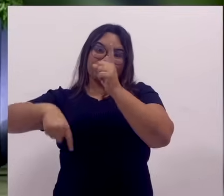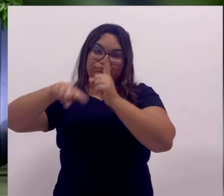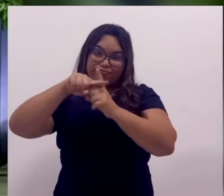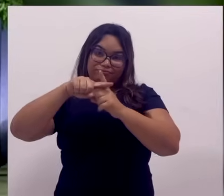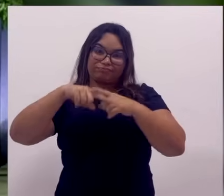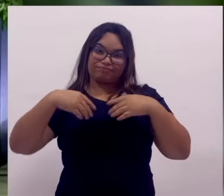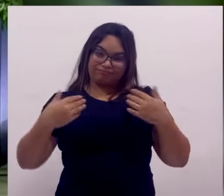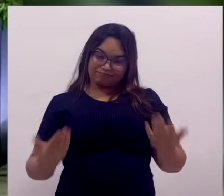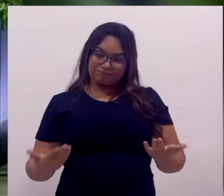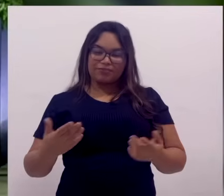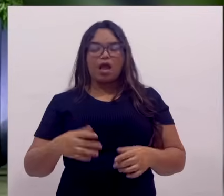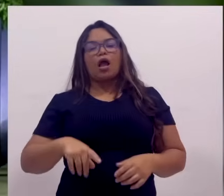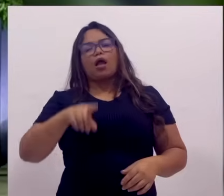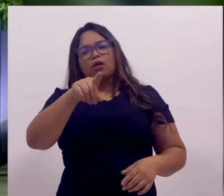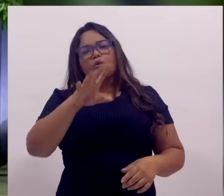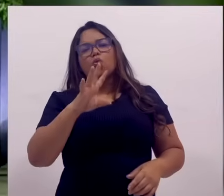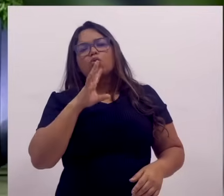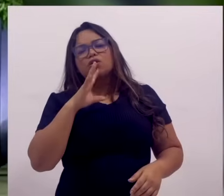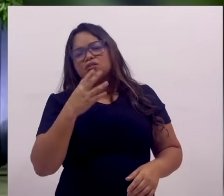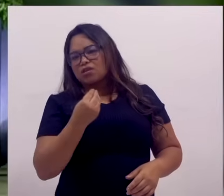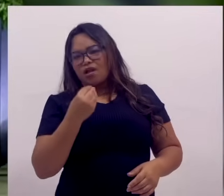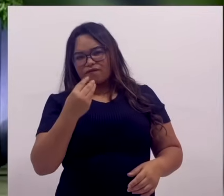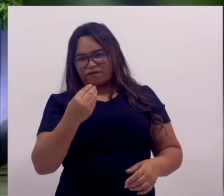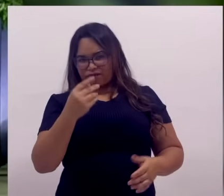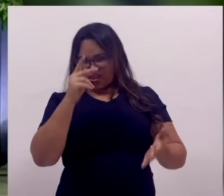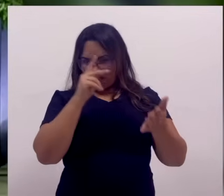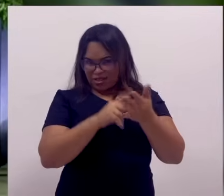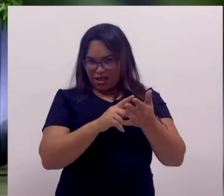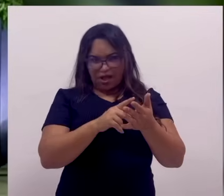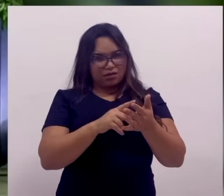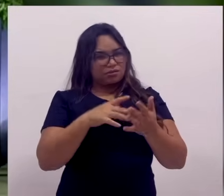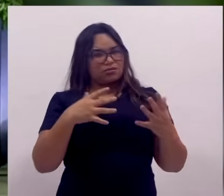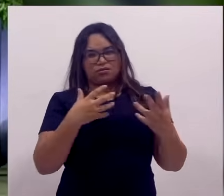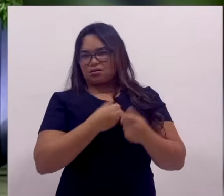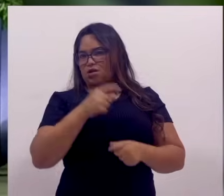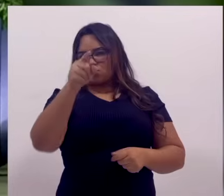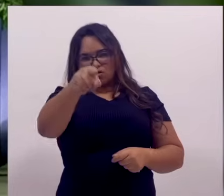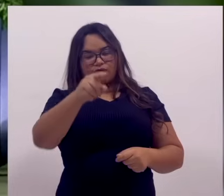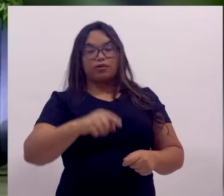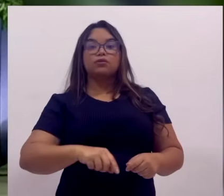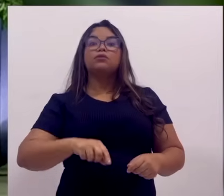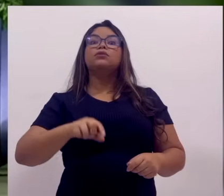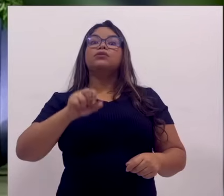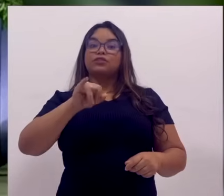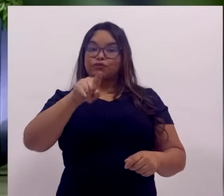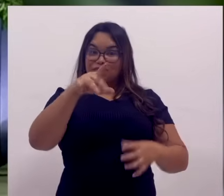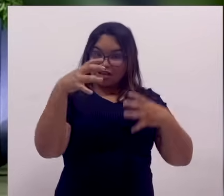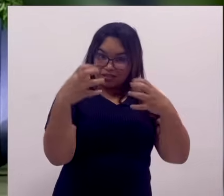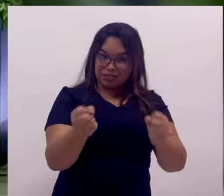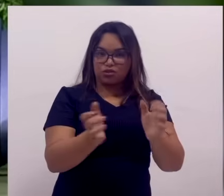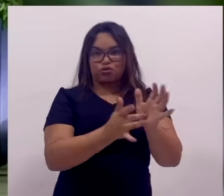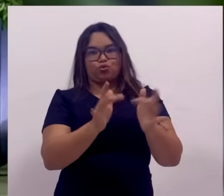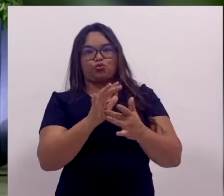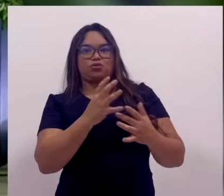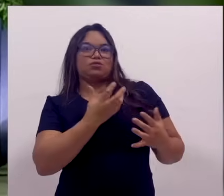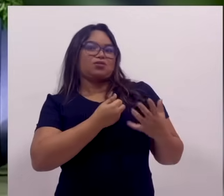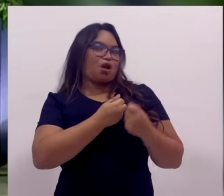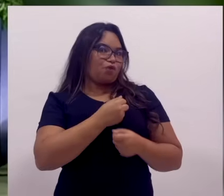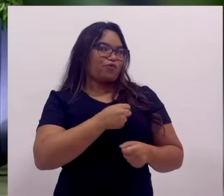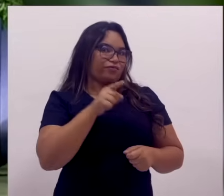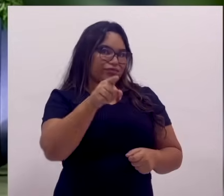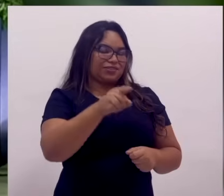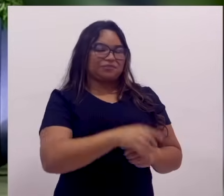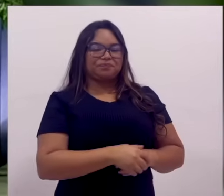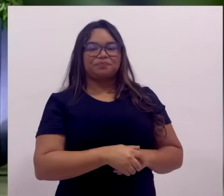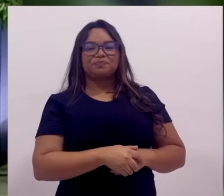Messias e o crucificaram. Eles não fizeram isso? Então, ter a verdade não salva você. Ter